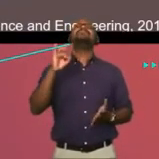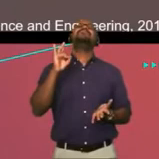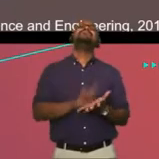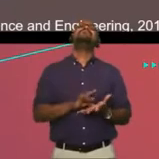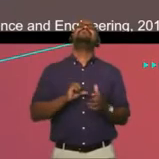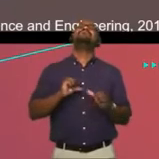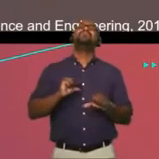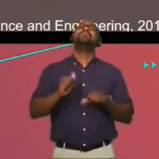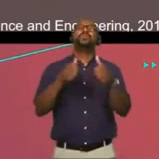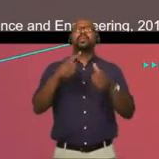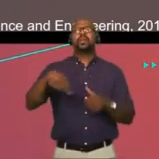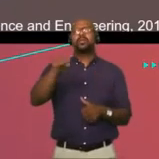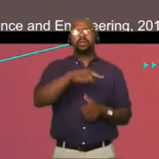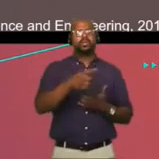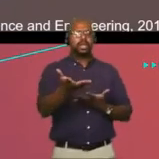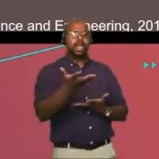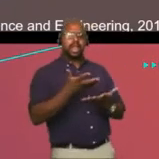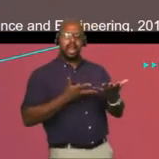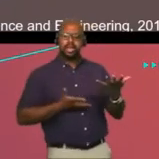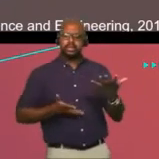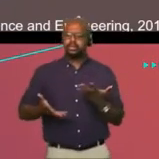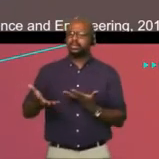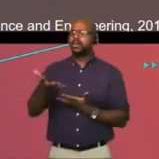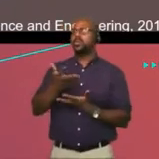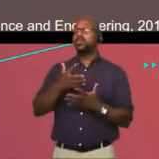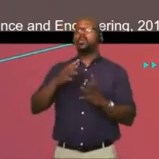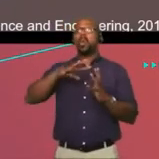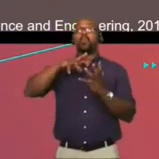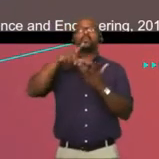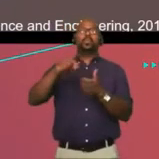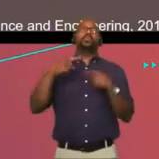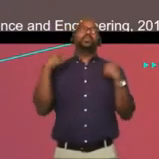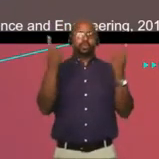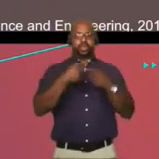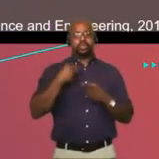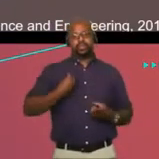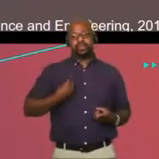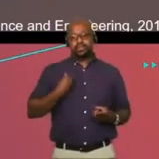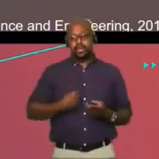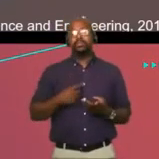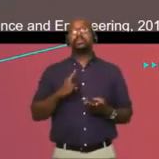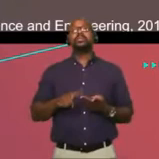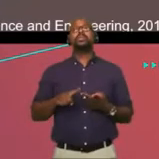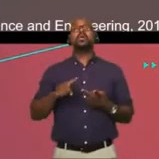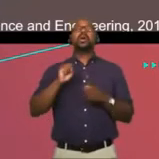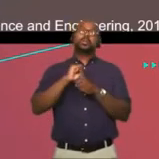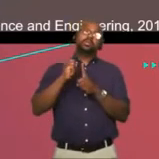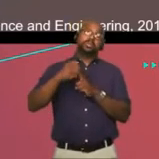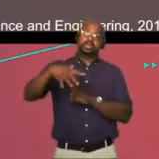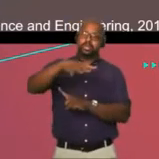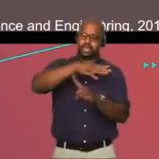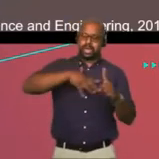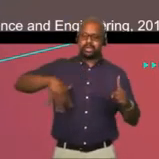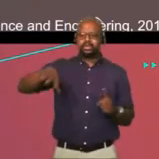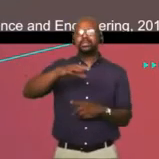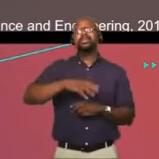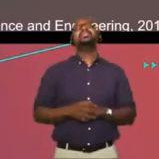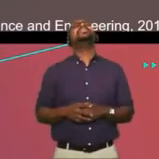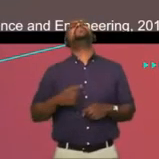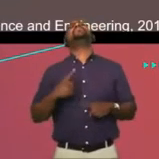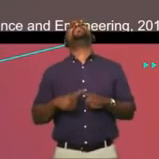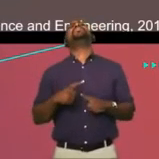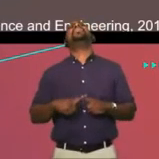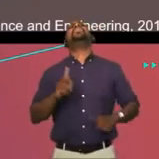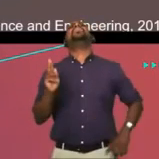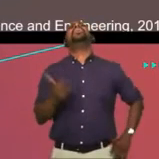modificar a nossa relação com o mundo que nós vivemos e com a sociedade por quê que